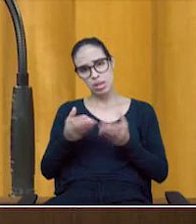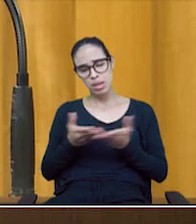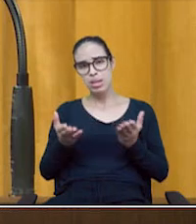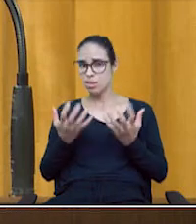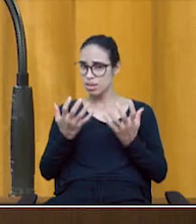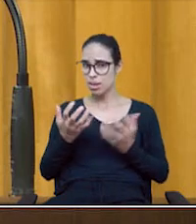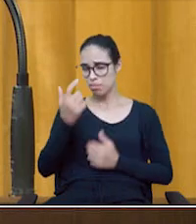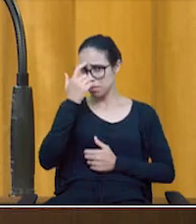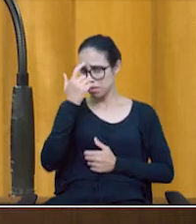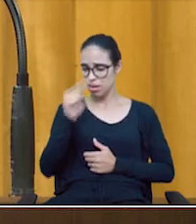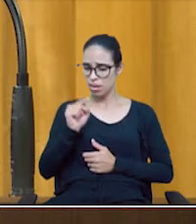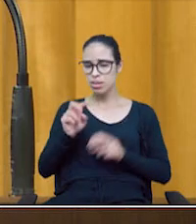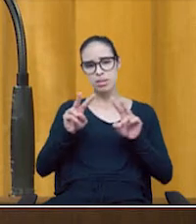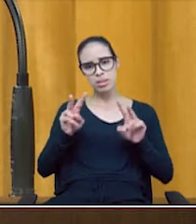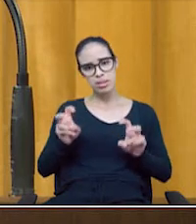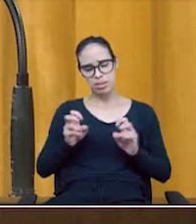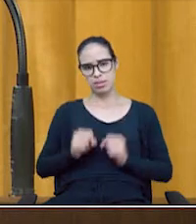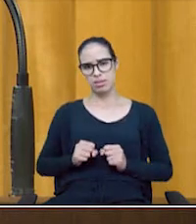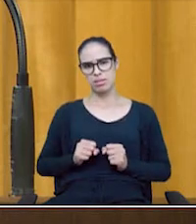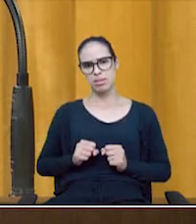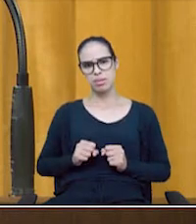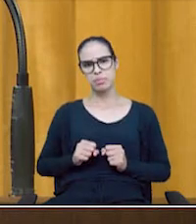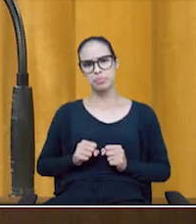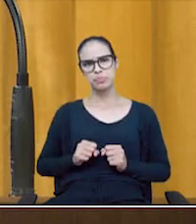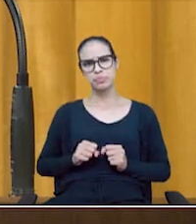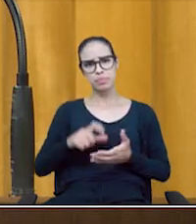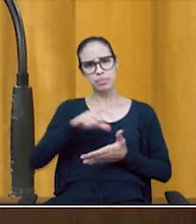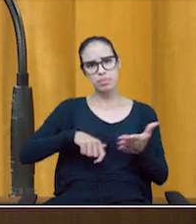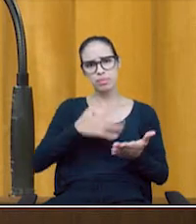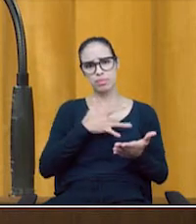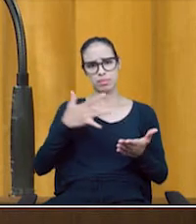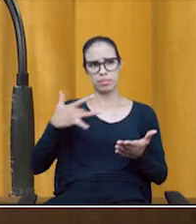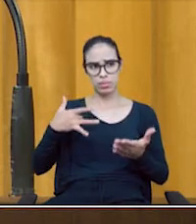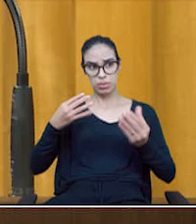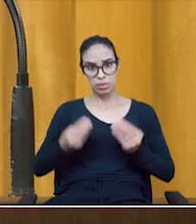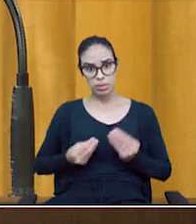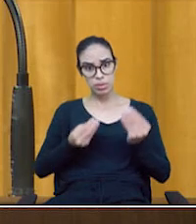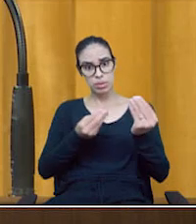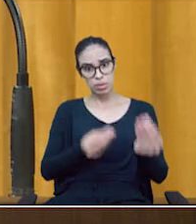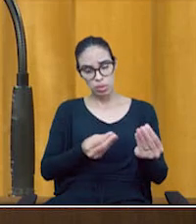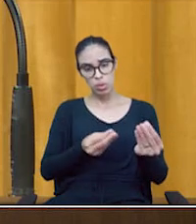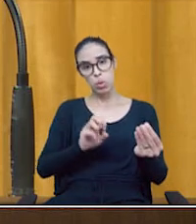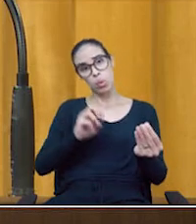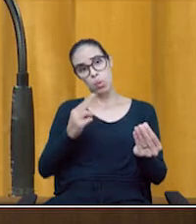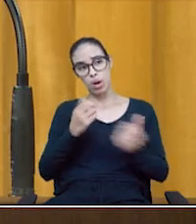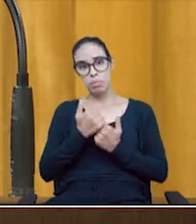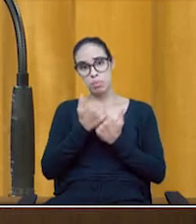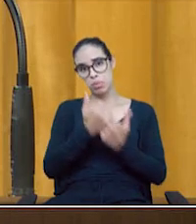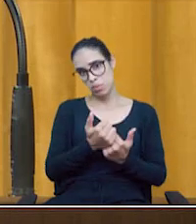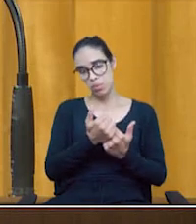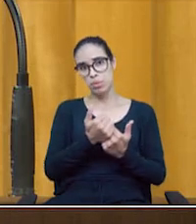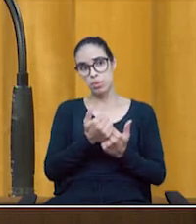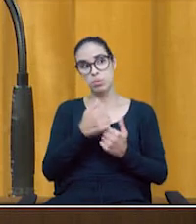a concessão de planos de saúde para que, ou a concessão ou apoio para a aquisição de planos de